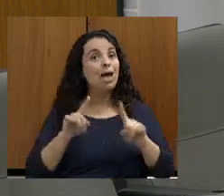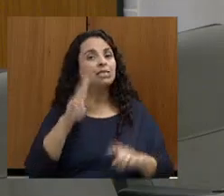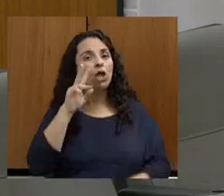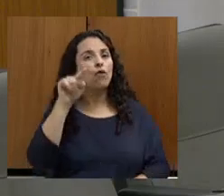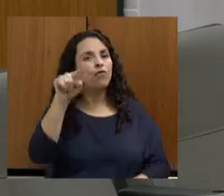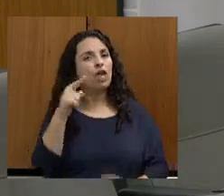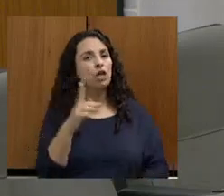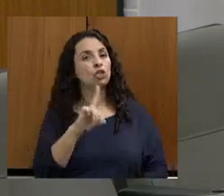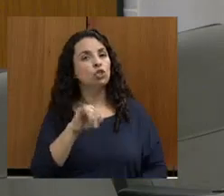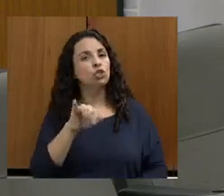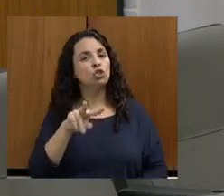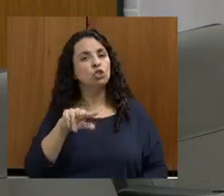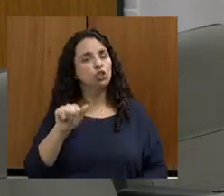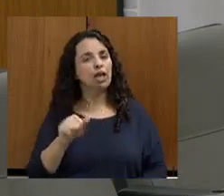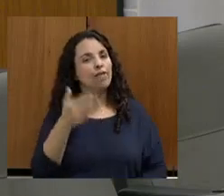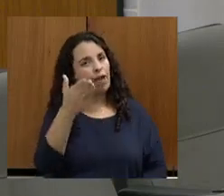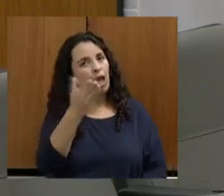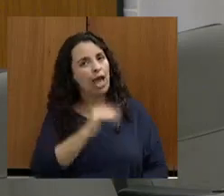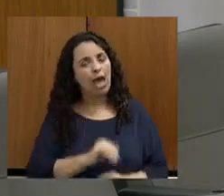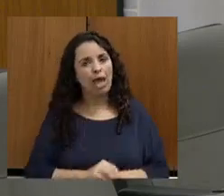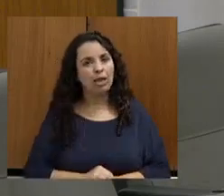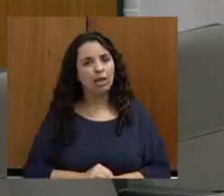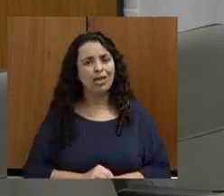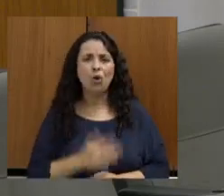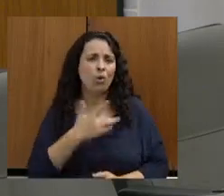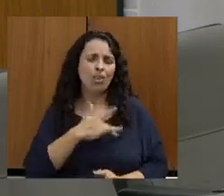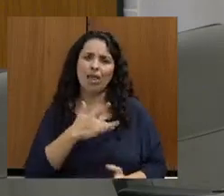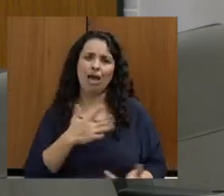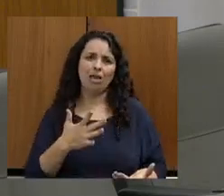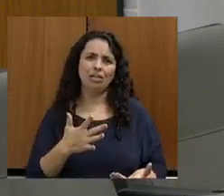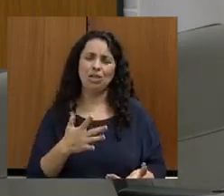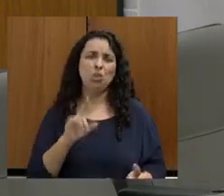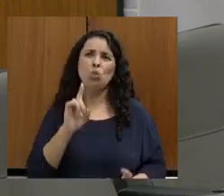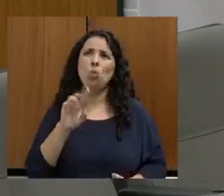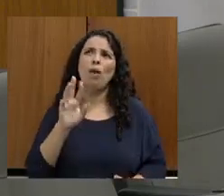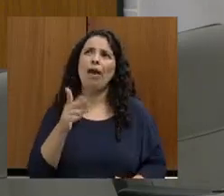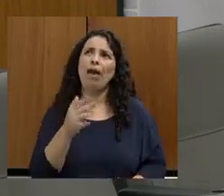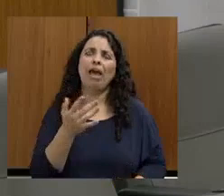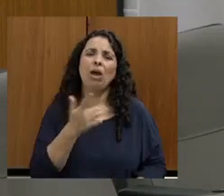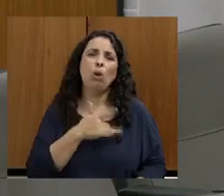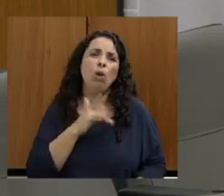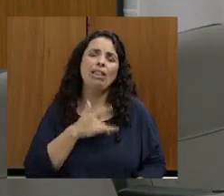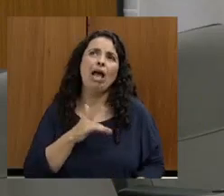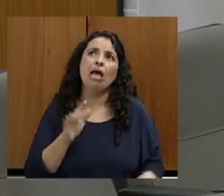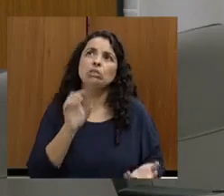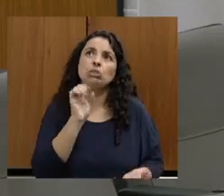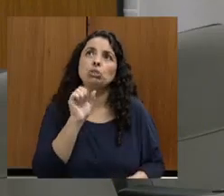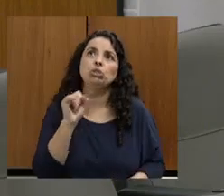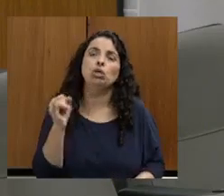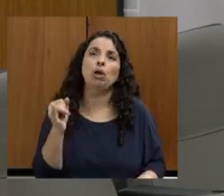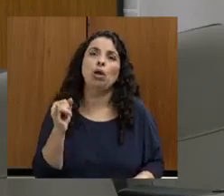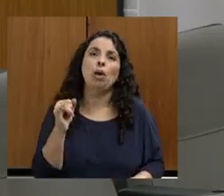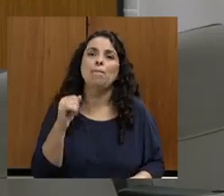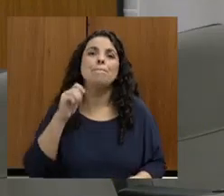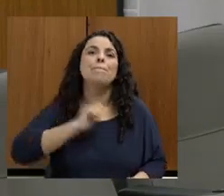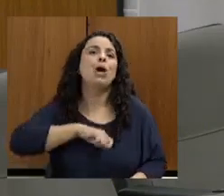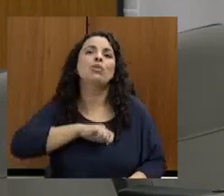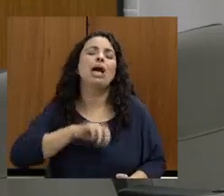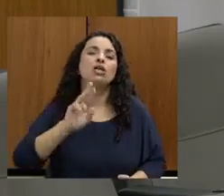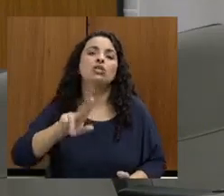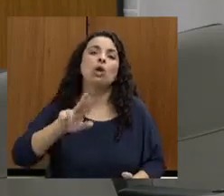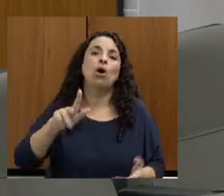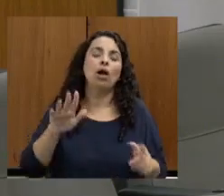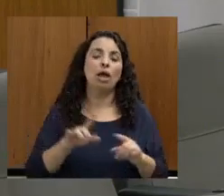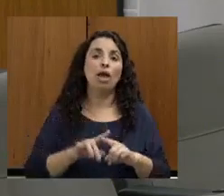isso, não é com malícia, não é com malícia. Para concluir? Concluindo, em razão disso,